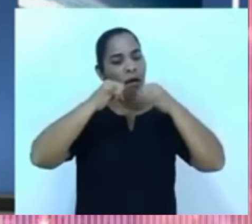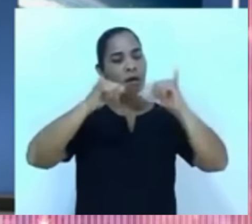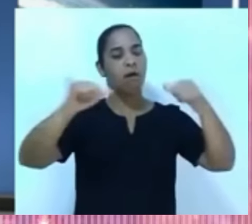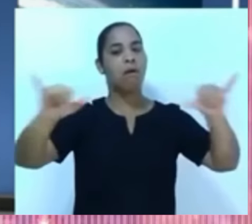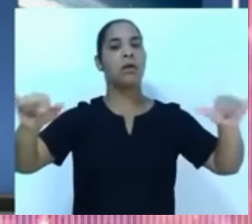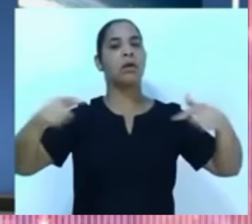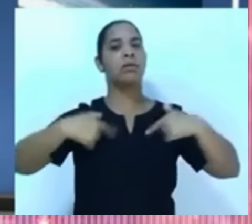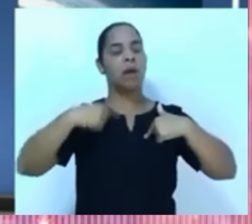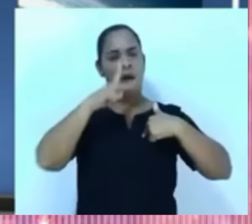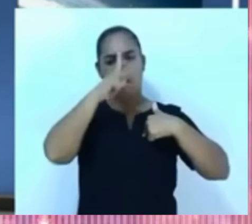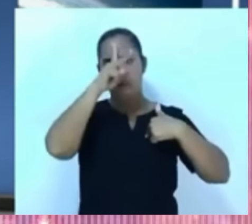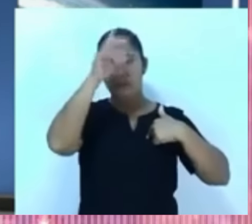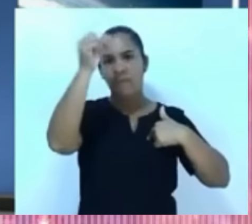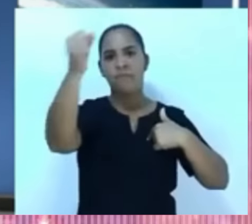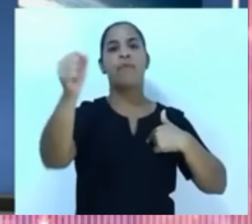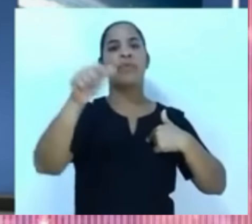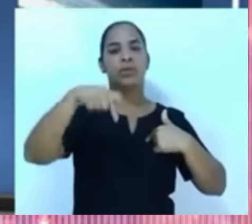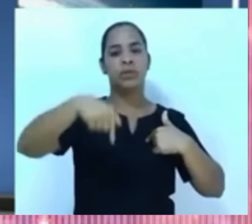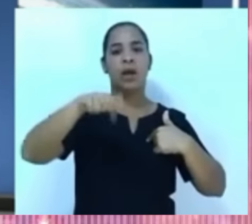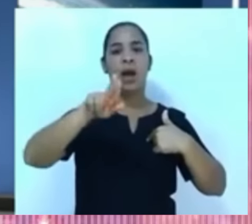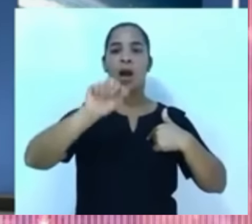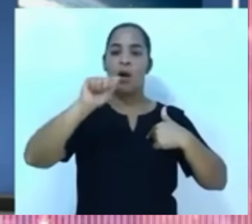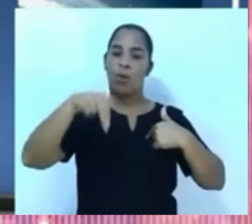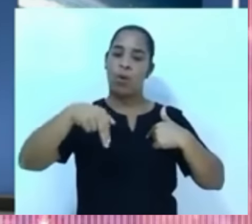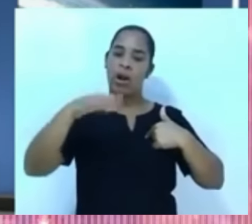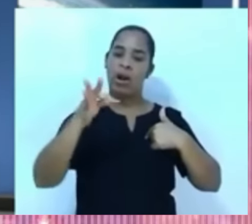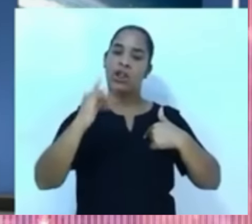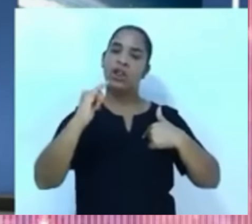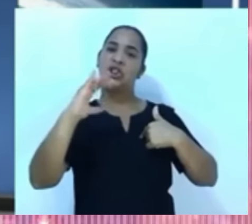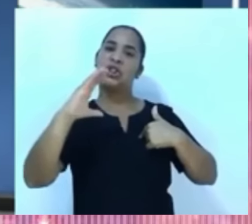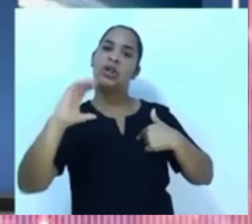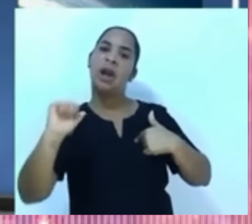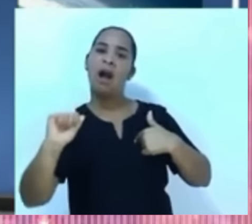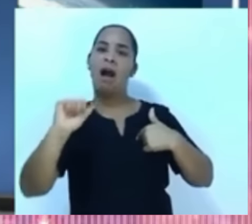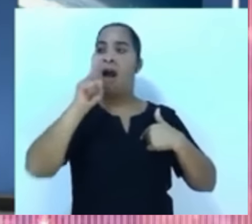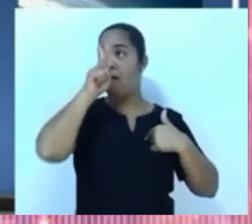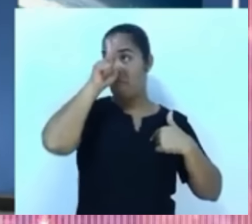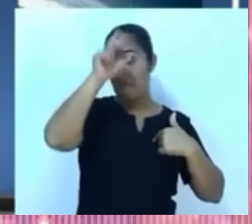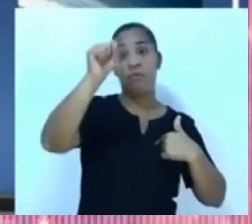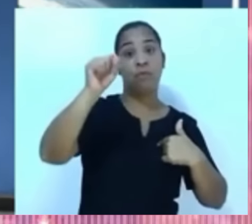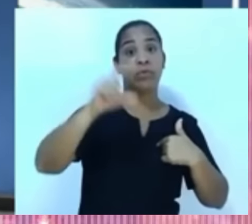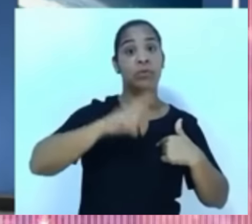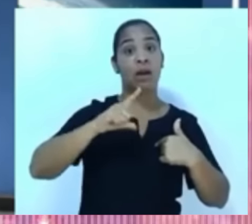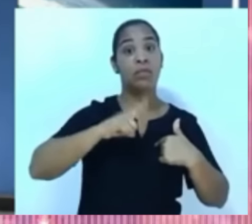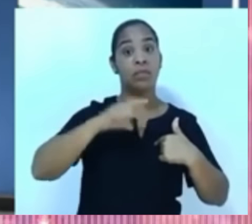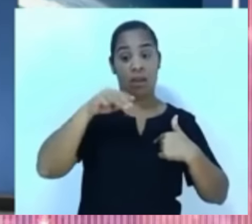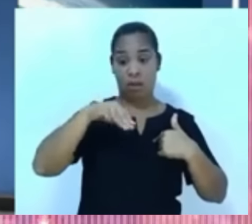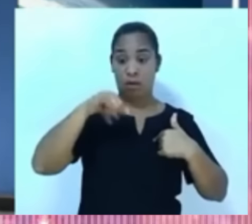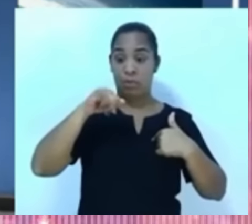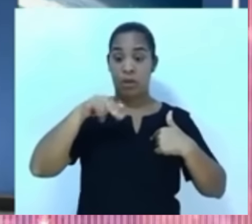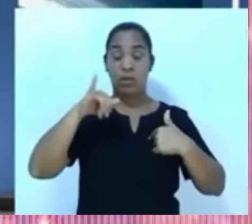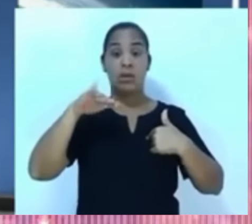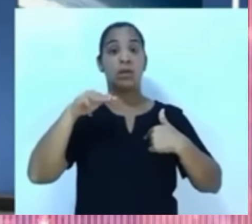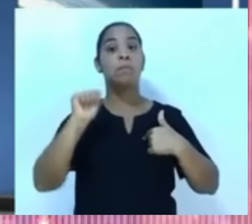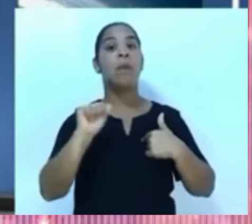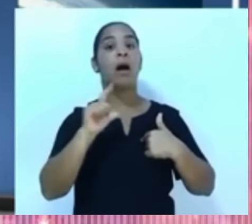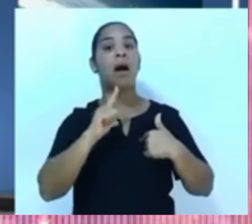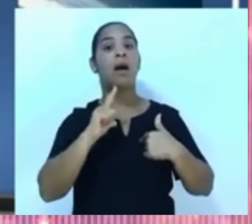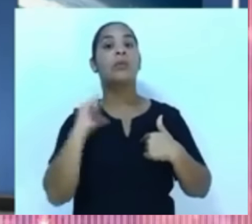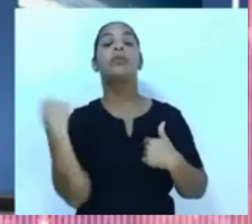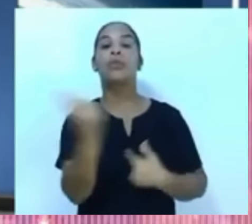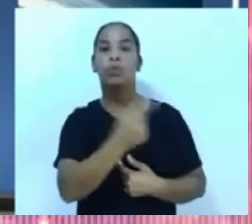quântica máxima a força quântica mínima numa Lição de que nós necessitamos